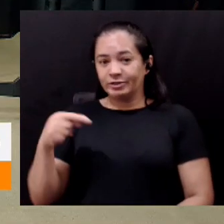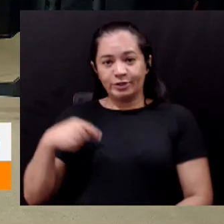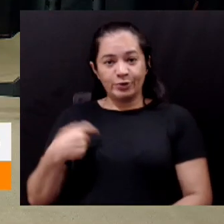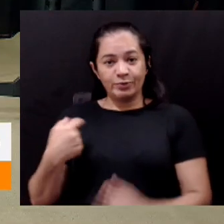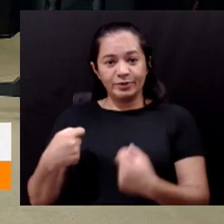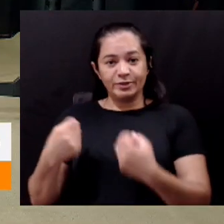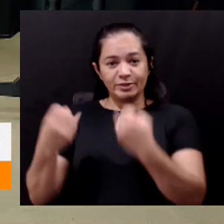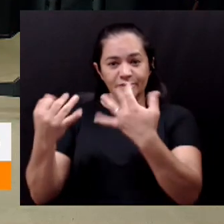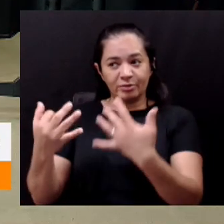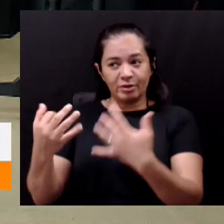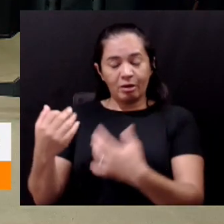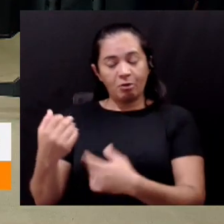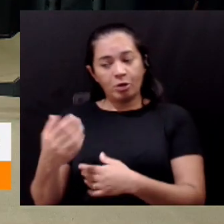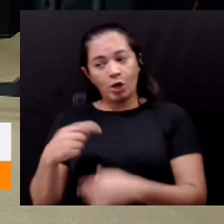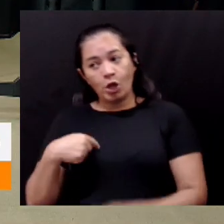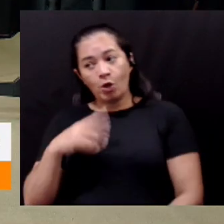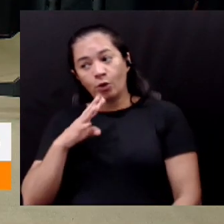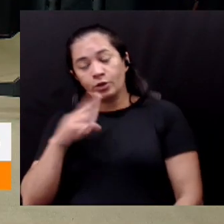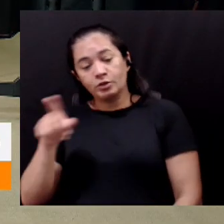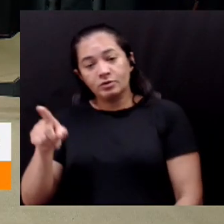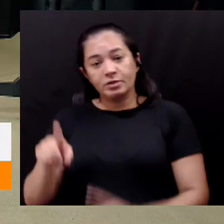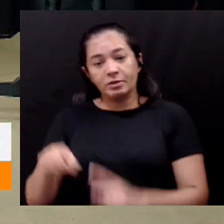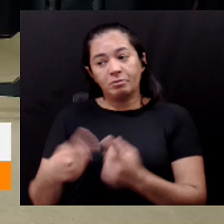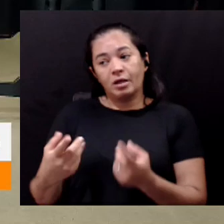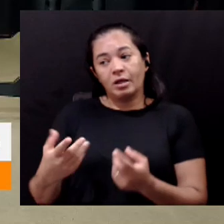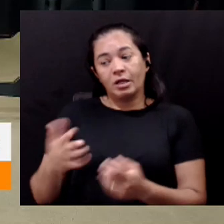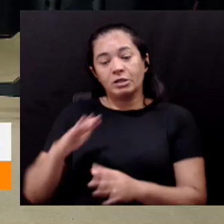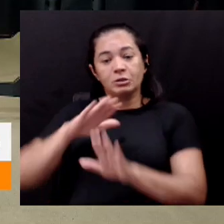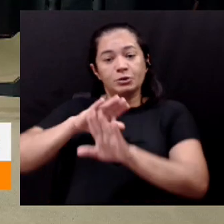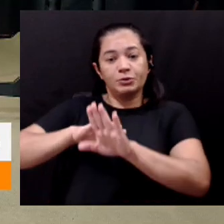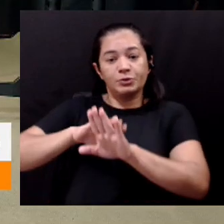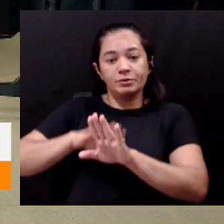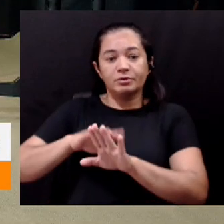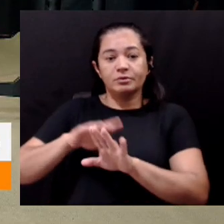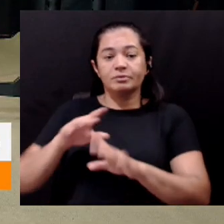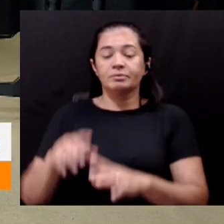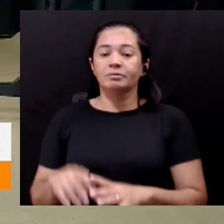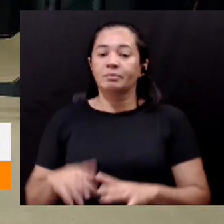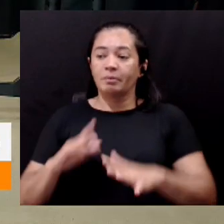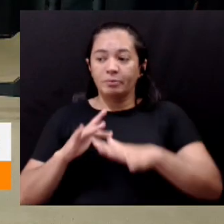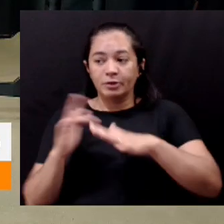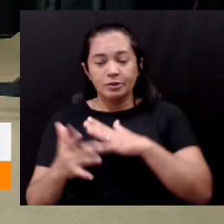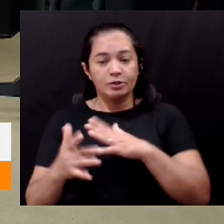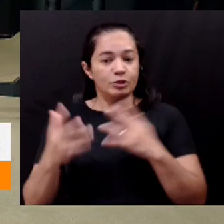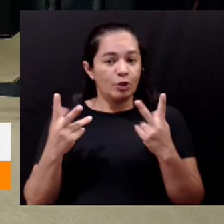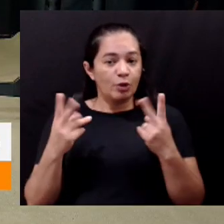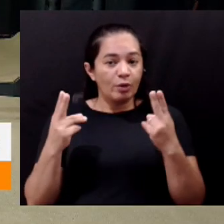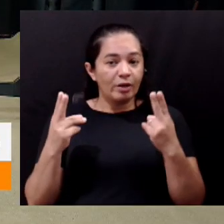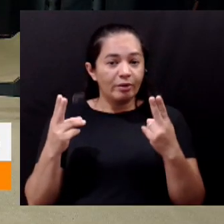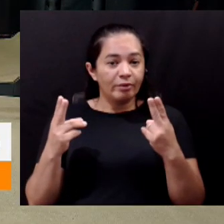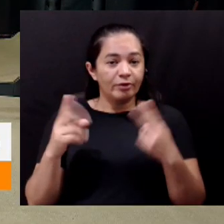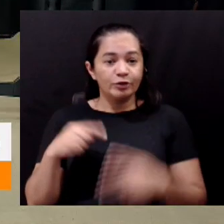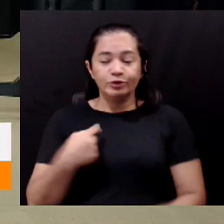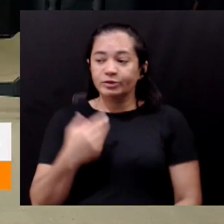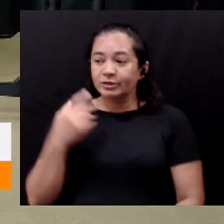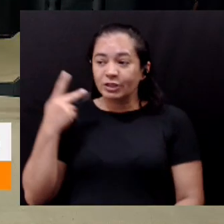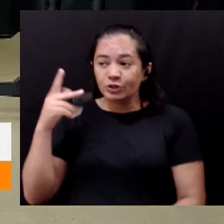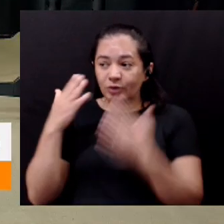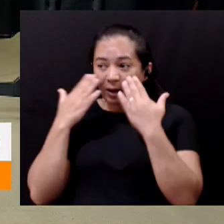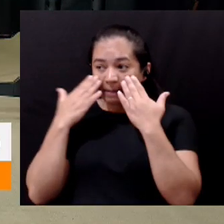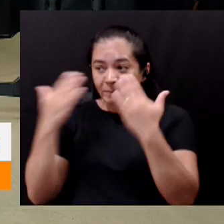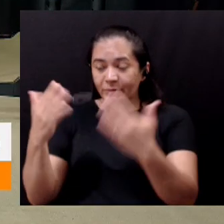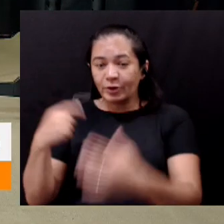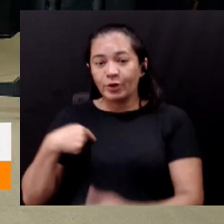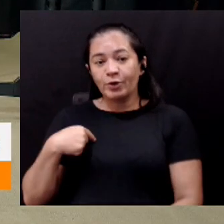conhecer, mas posso não te conhecer, que é o que acontece muito nas redes sociais. Sim. Muito provavelmente, estando aqui na sua frente, eu